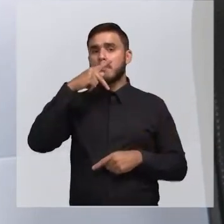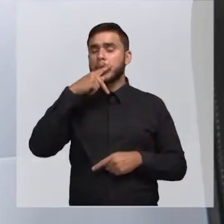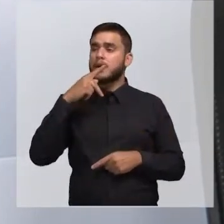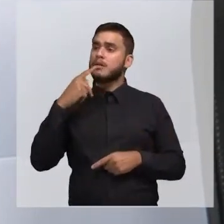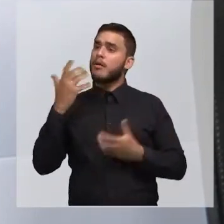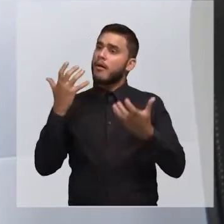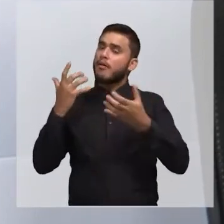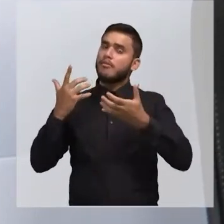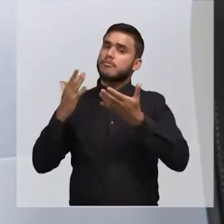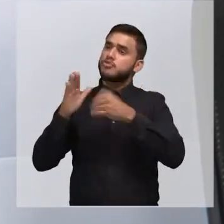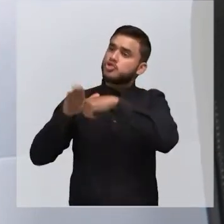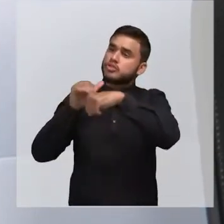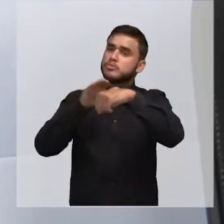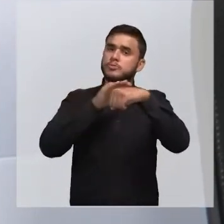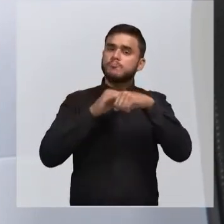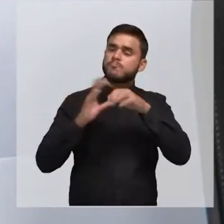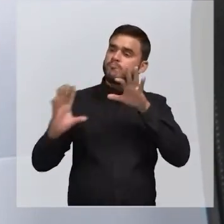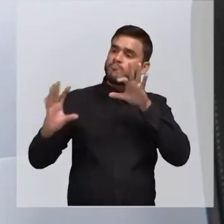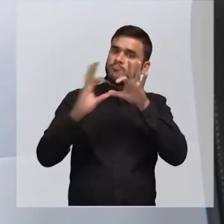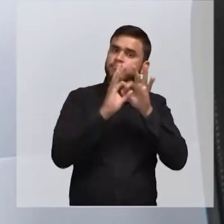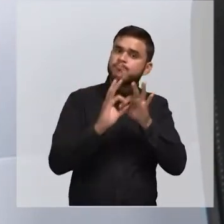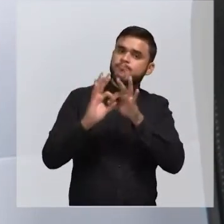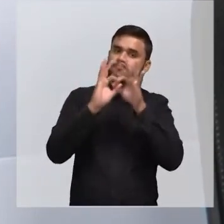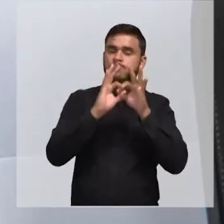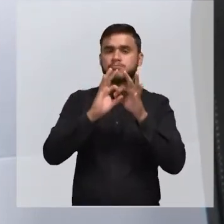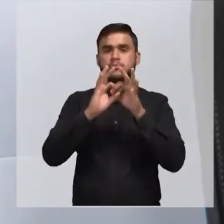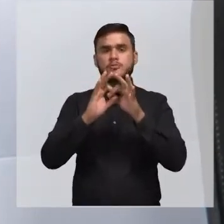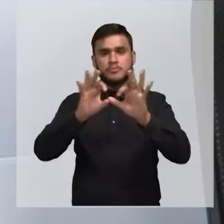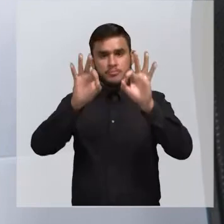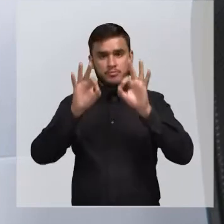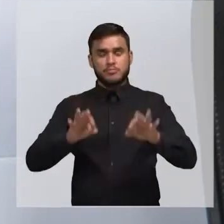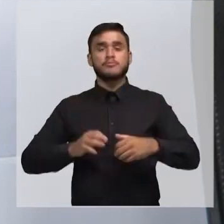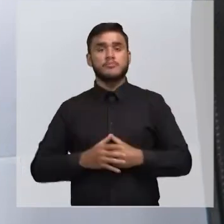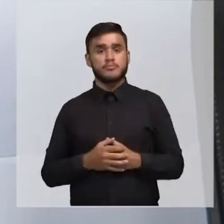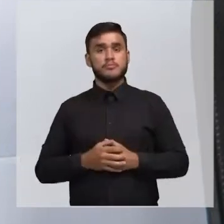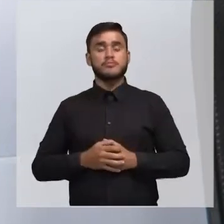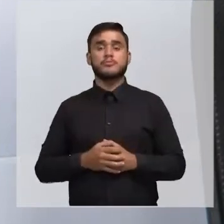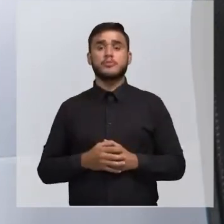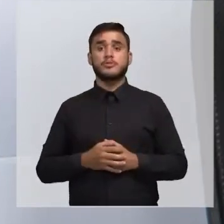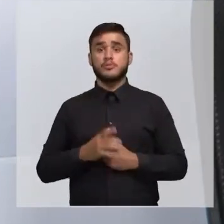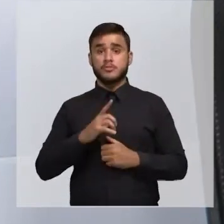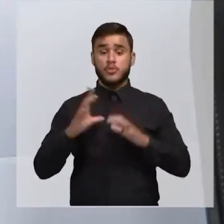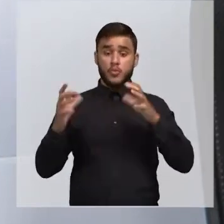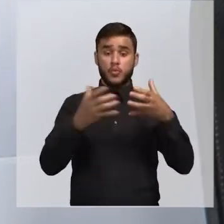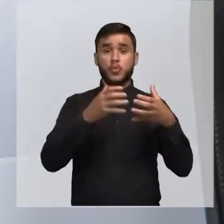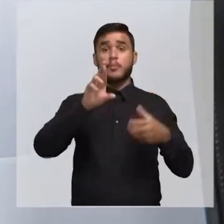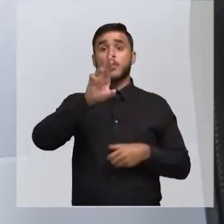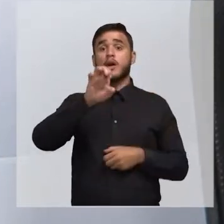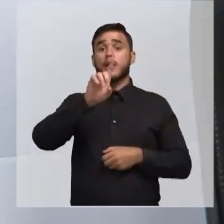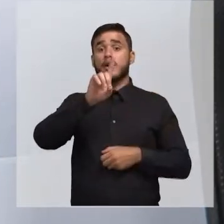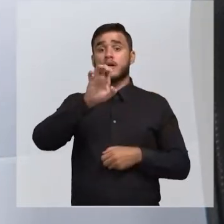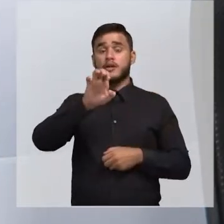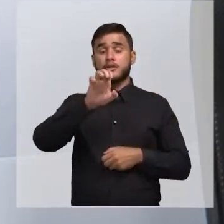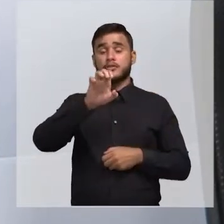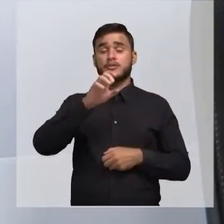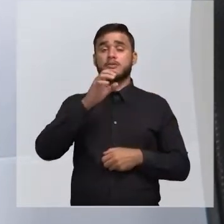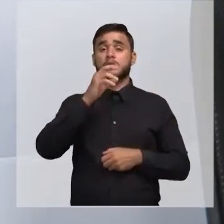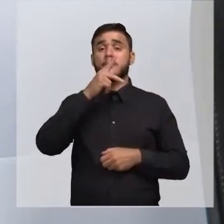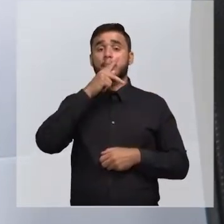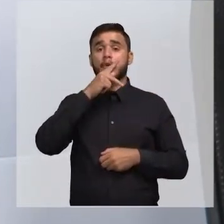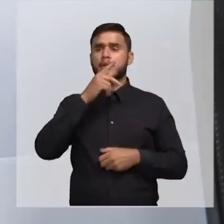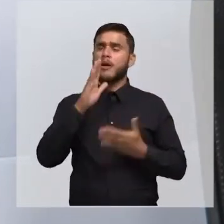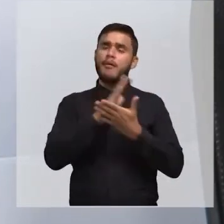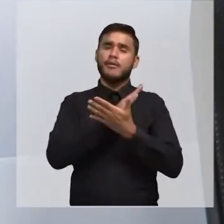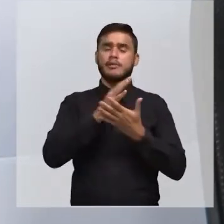debate. E dentro da própria rede, que é a agremiação partidária dela, há muitas críticas da cúpula próximo